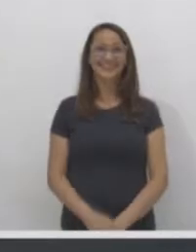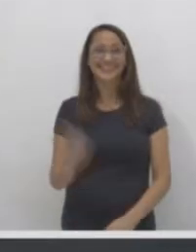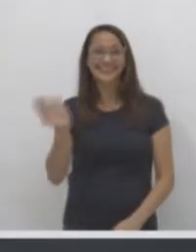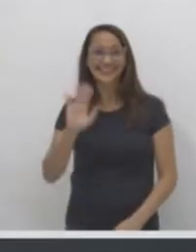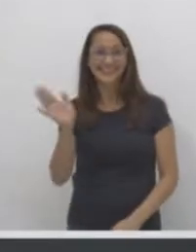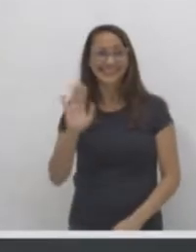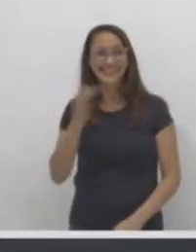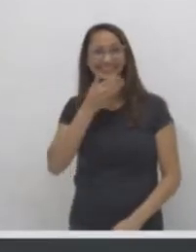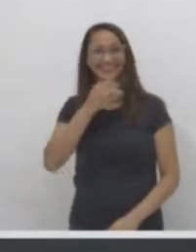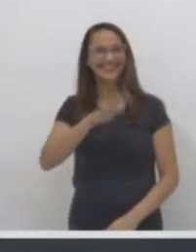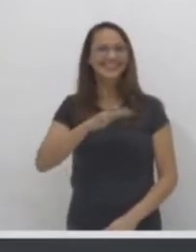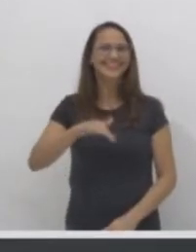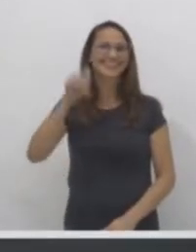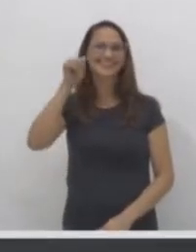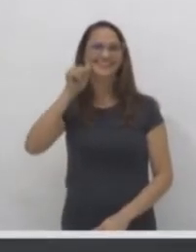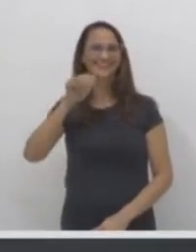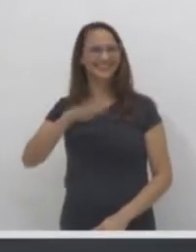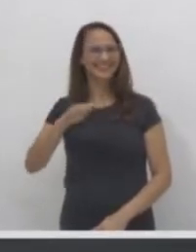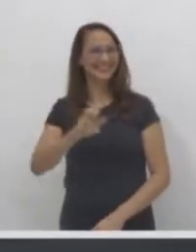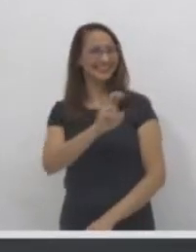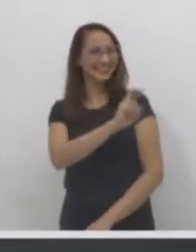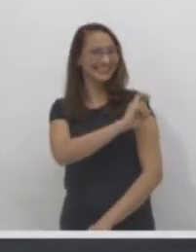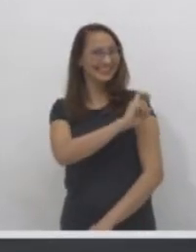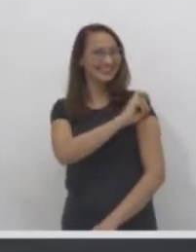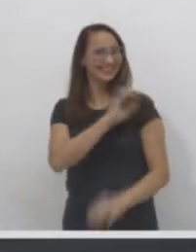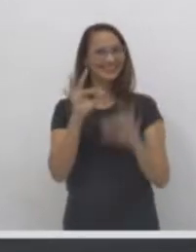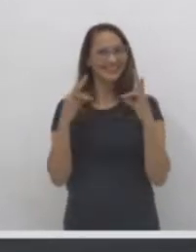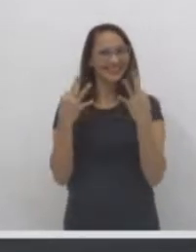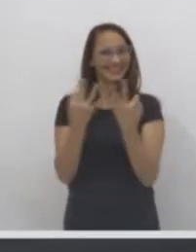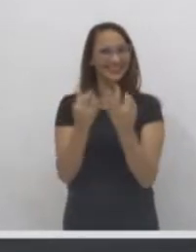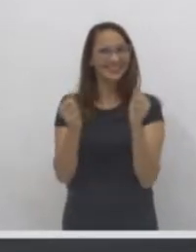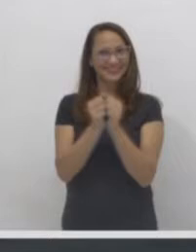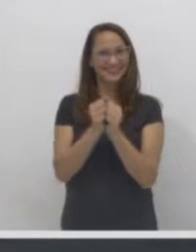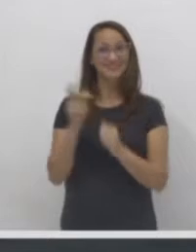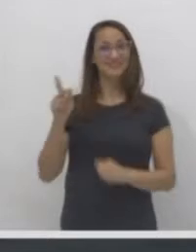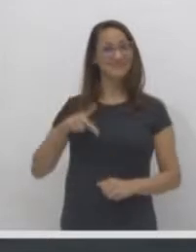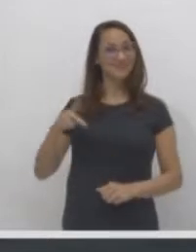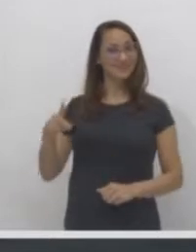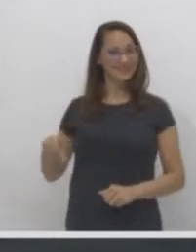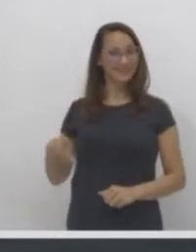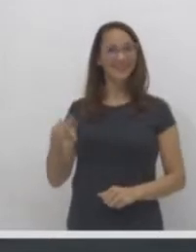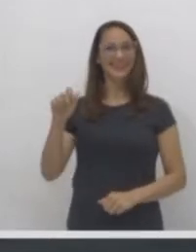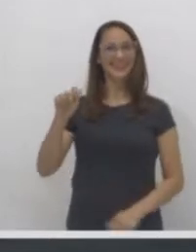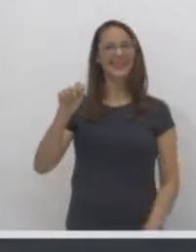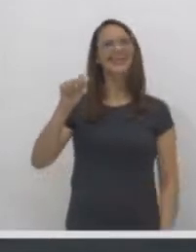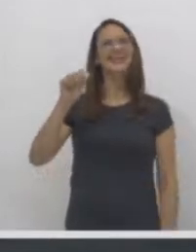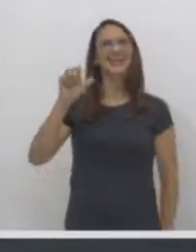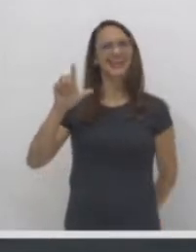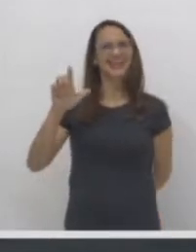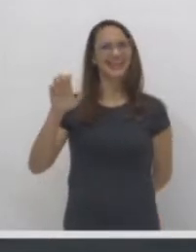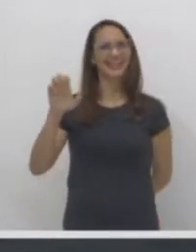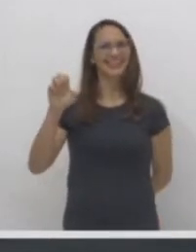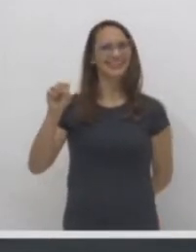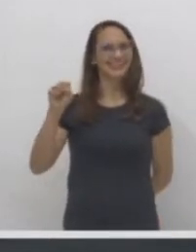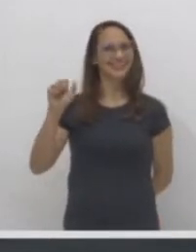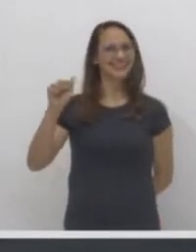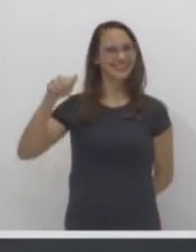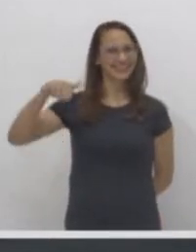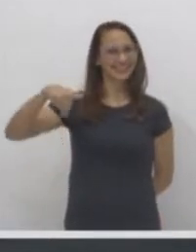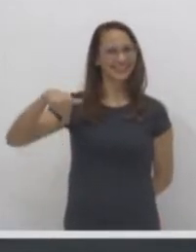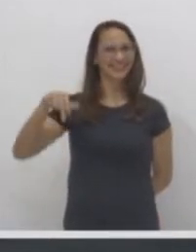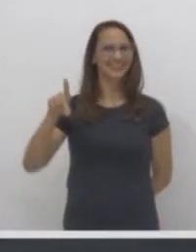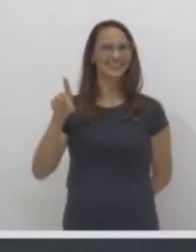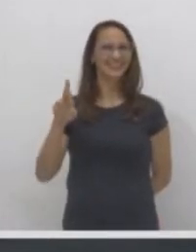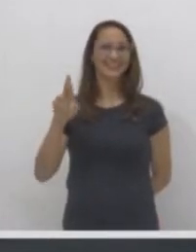Olá, meninos e meninas do quinto ano e suas famílias. Eu sou a professora Alessandra e essa é a nossa aula de língua